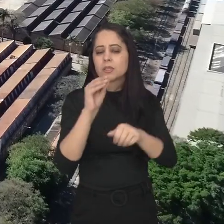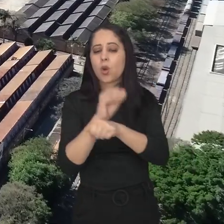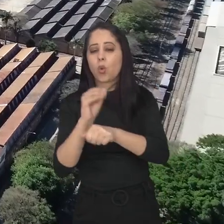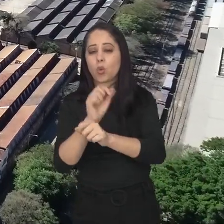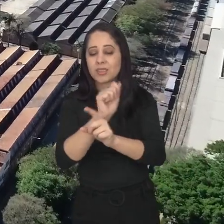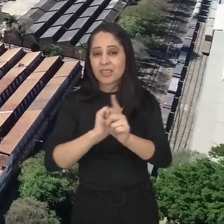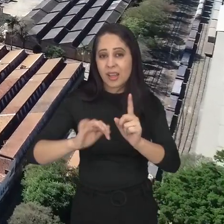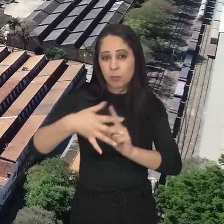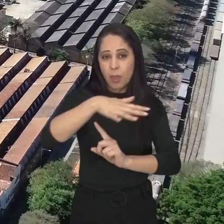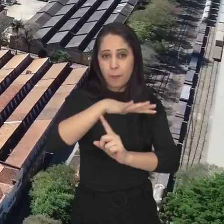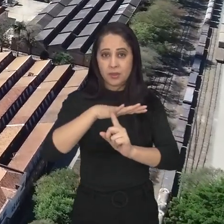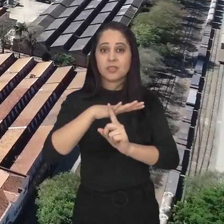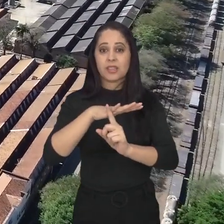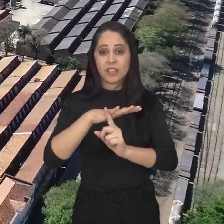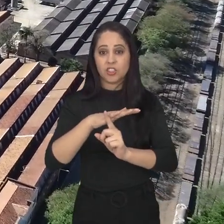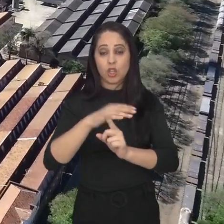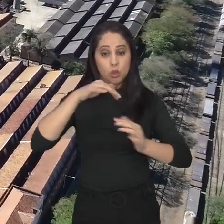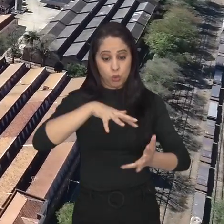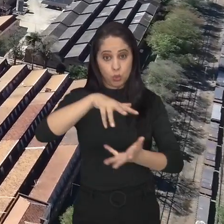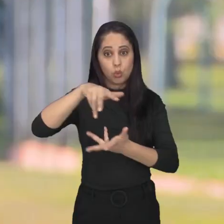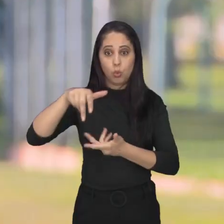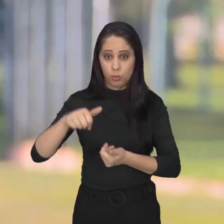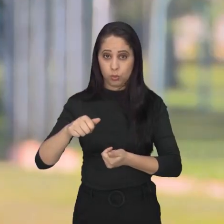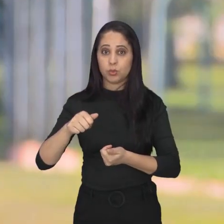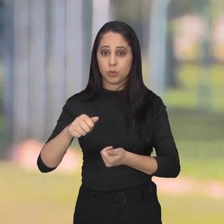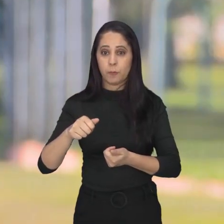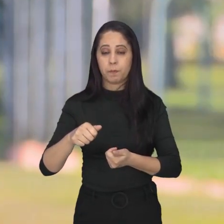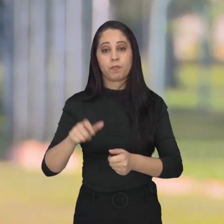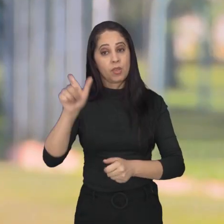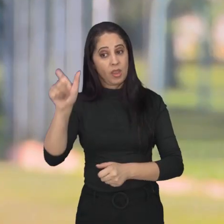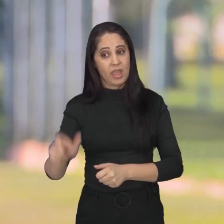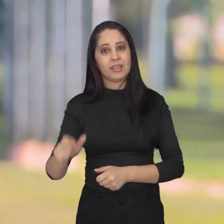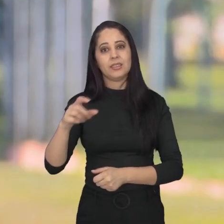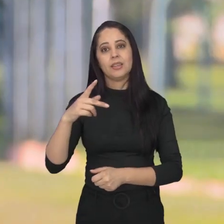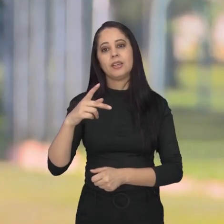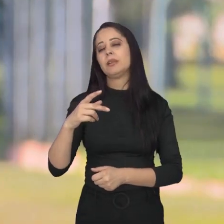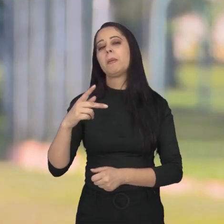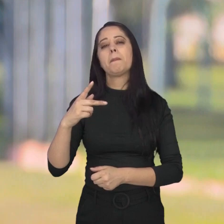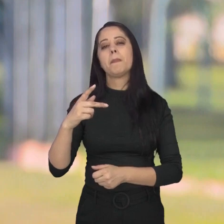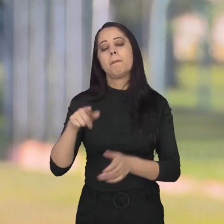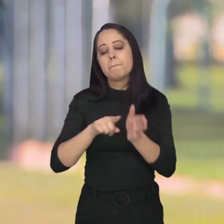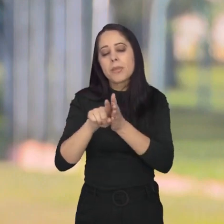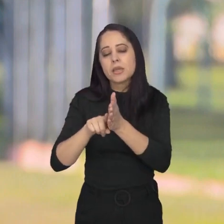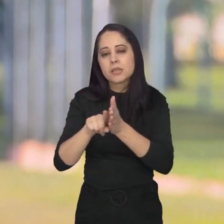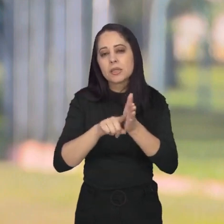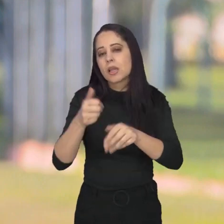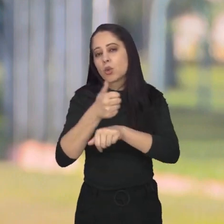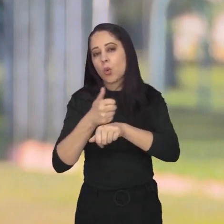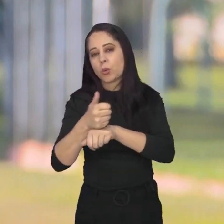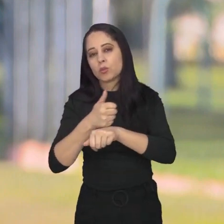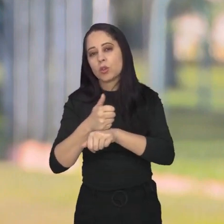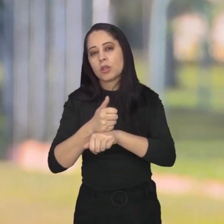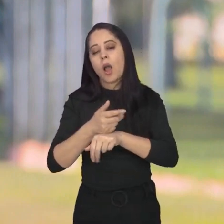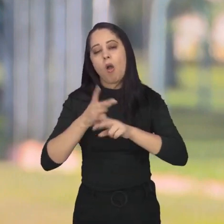de medicinal, faz a compostagem, explica a importância da compostagem, da separação correta do